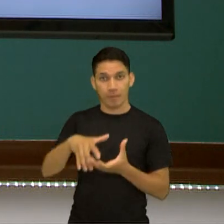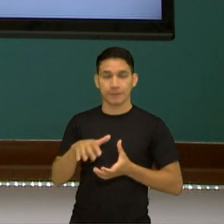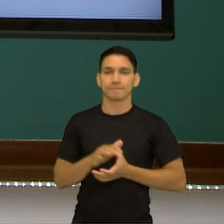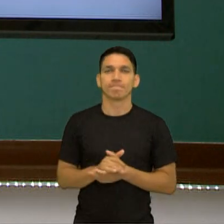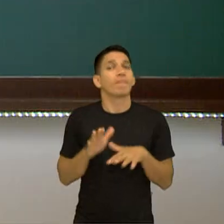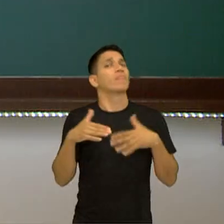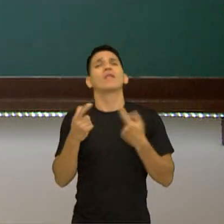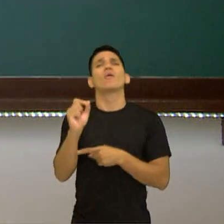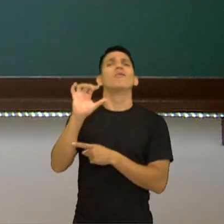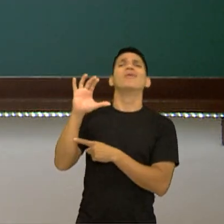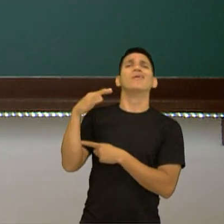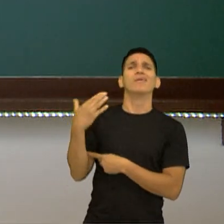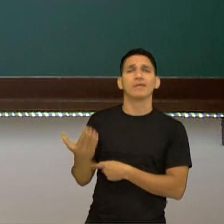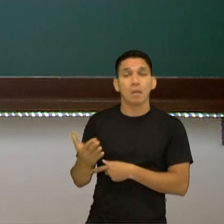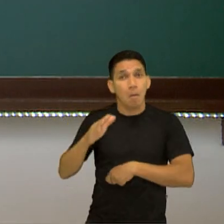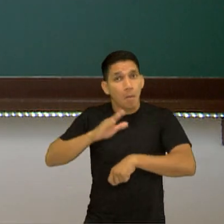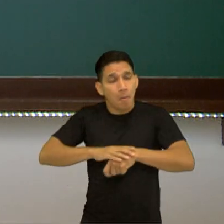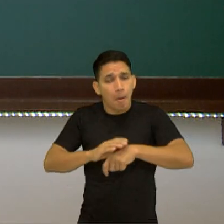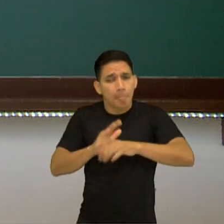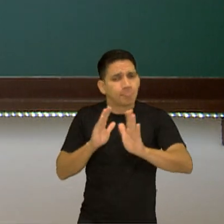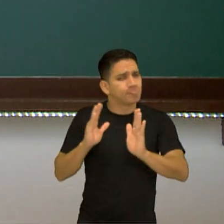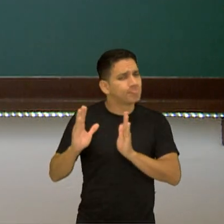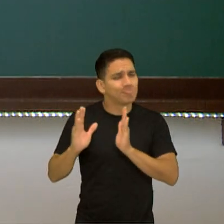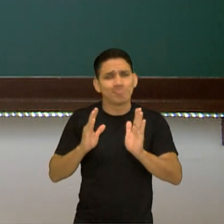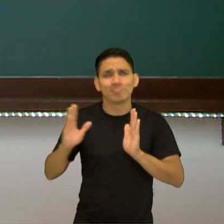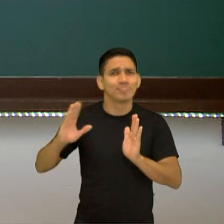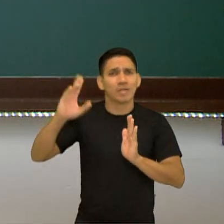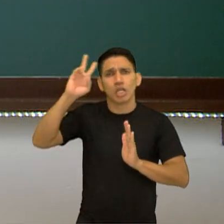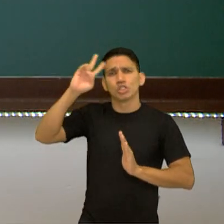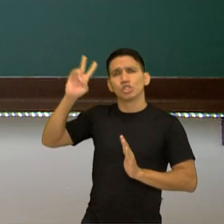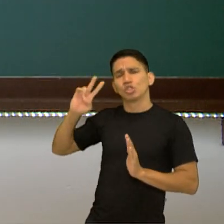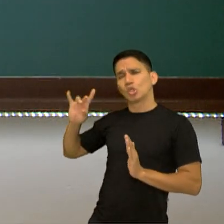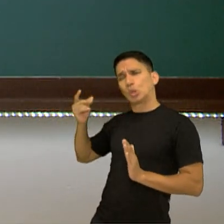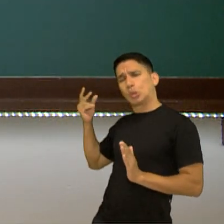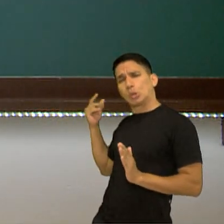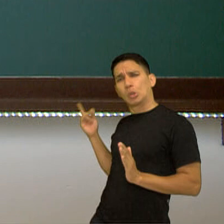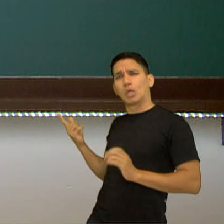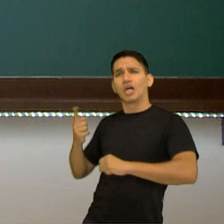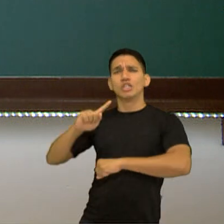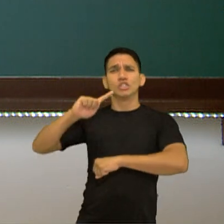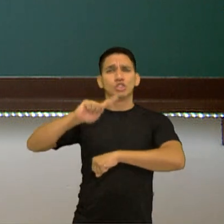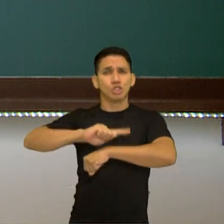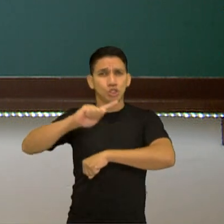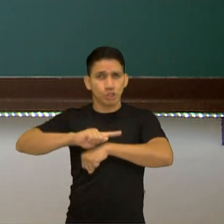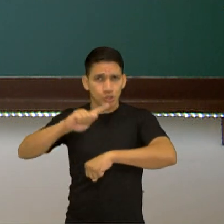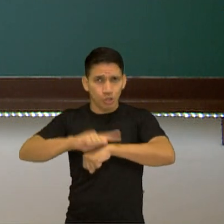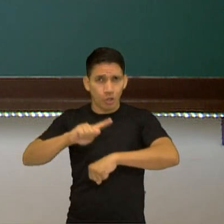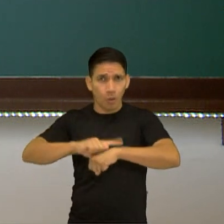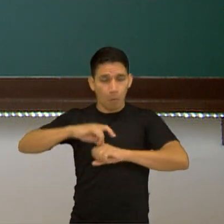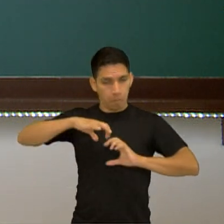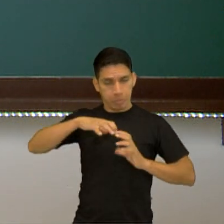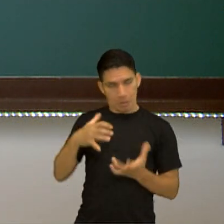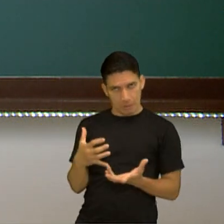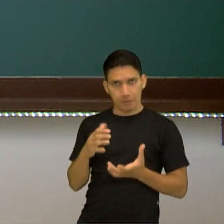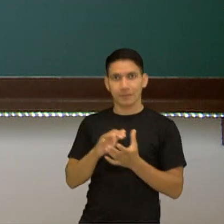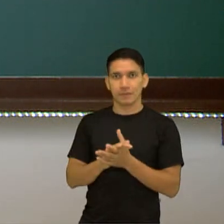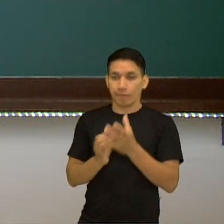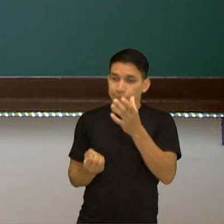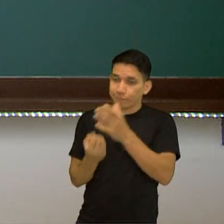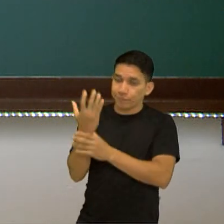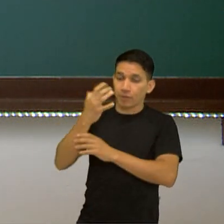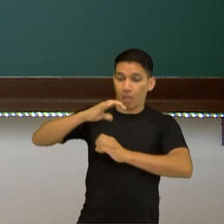que aconteceu? Em dado momento da história geológica do nosso planeta, formou-se a